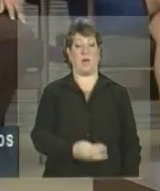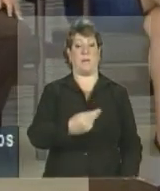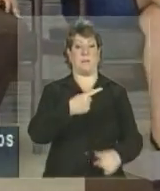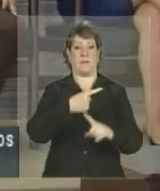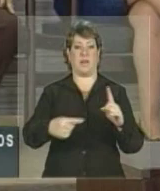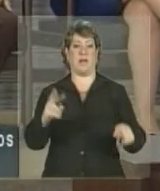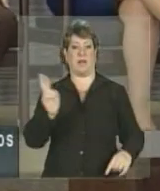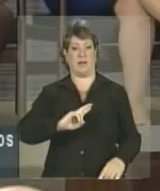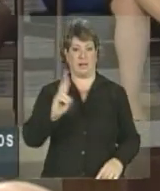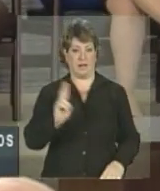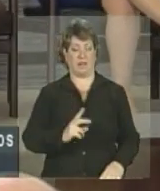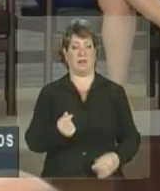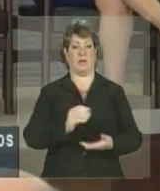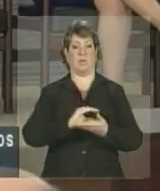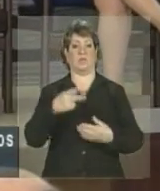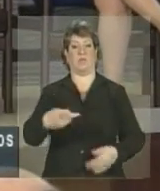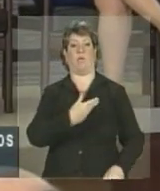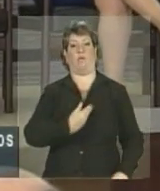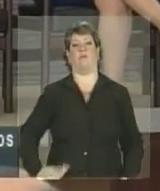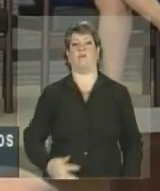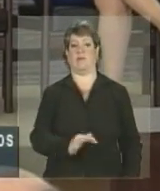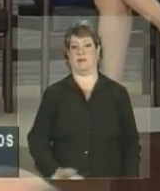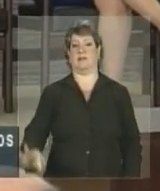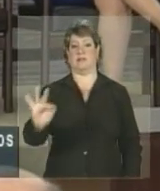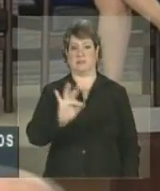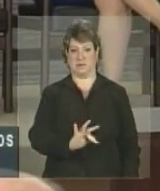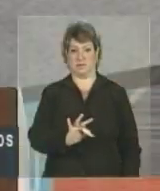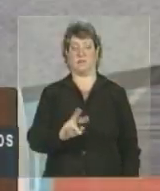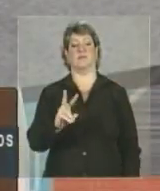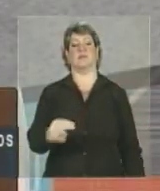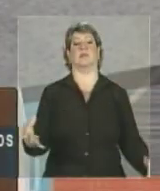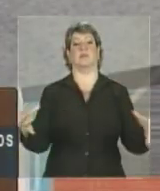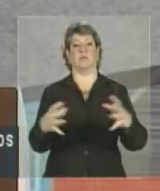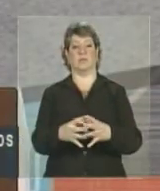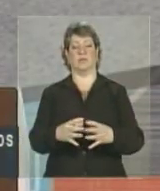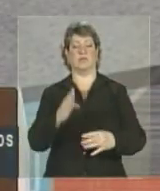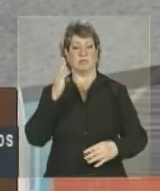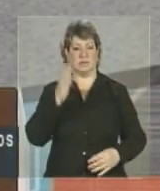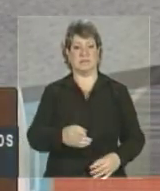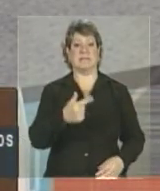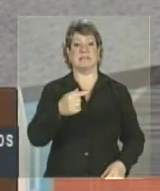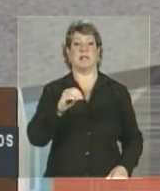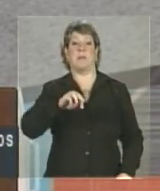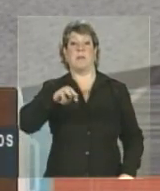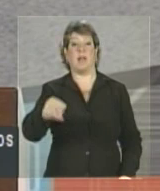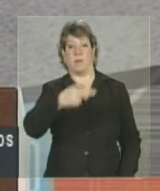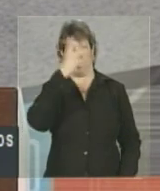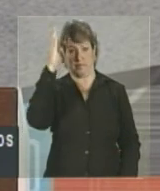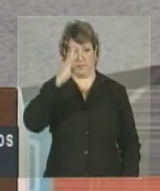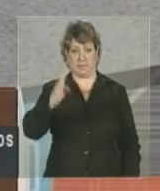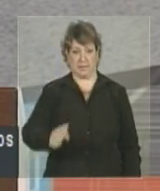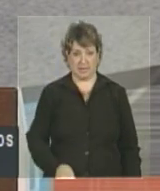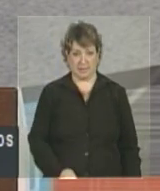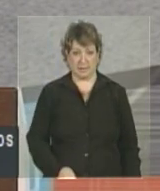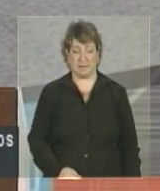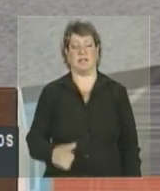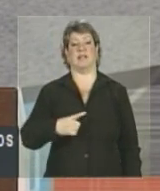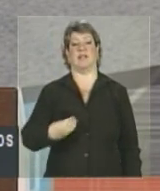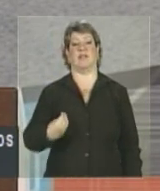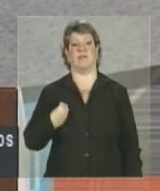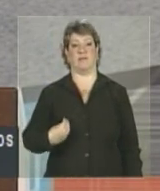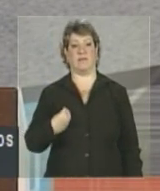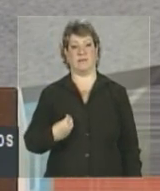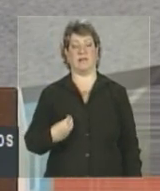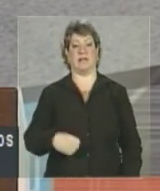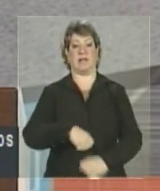R$ 22,5 bilhões de recursos do governo federal, que irão contemplar diretamente 70 milhões de brasileiros que vivem